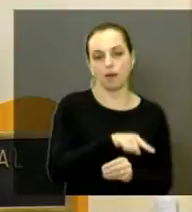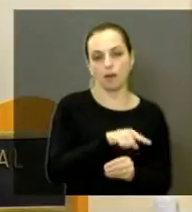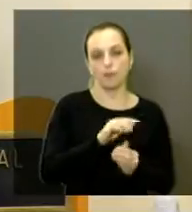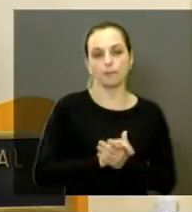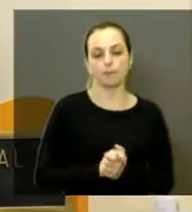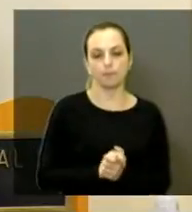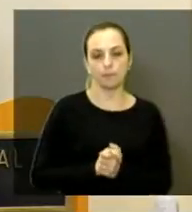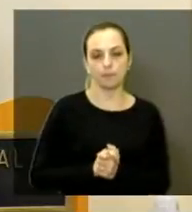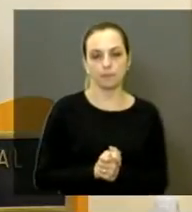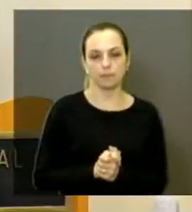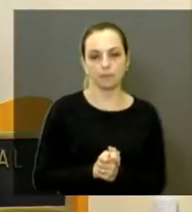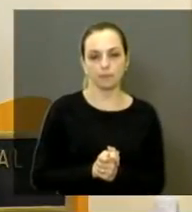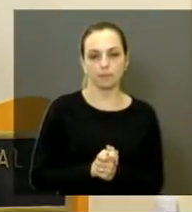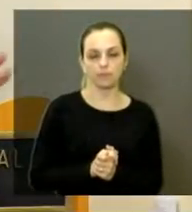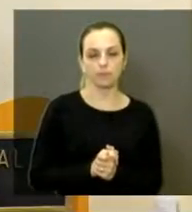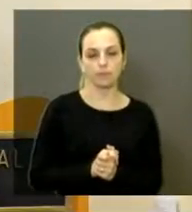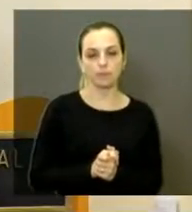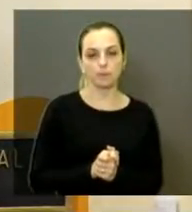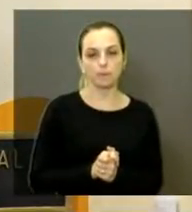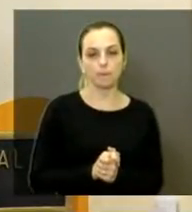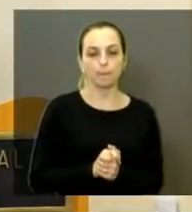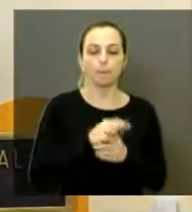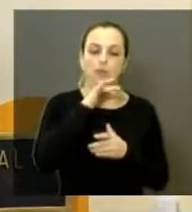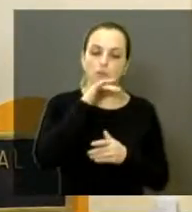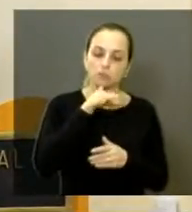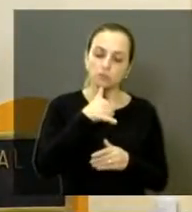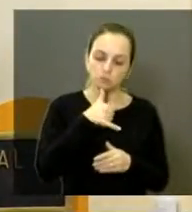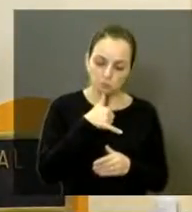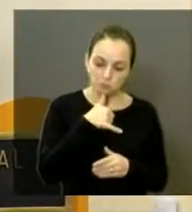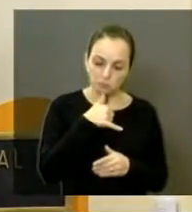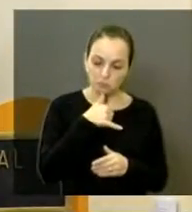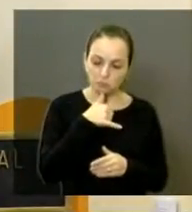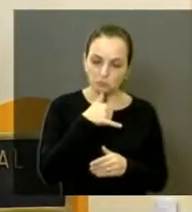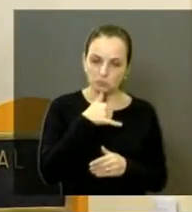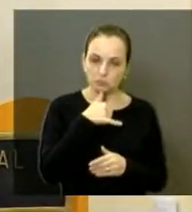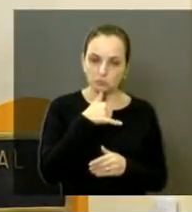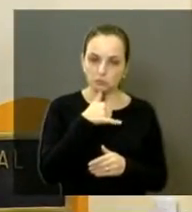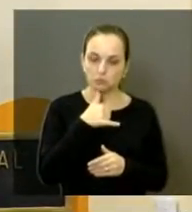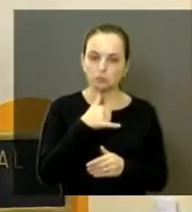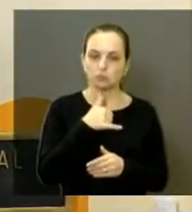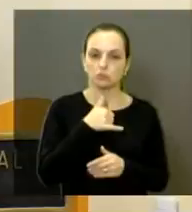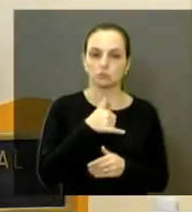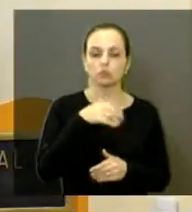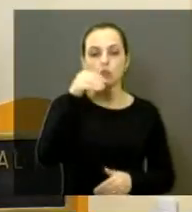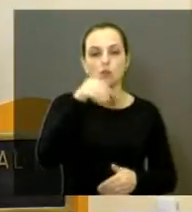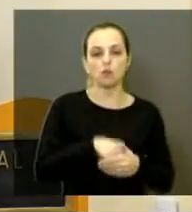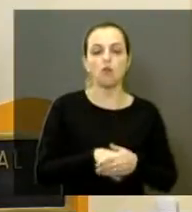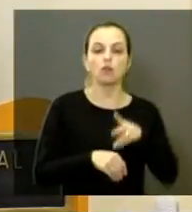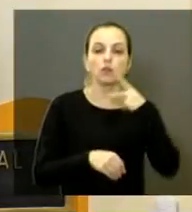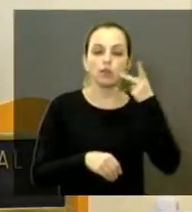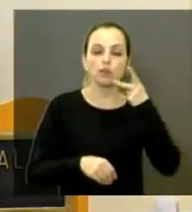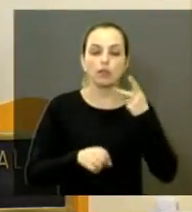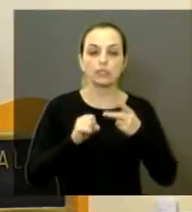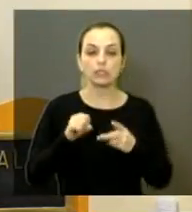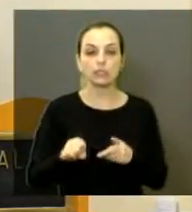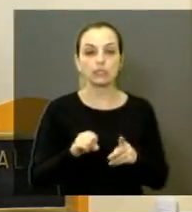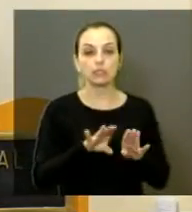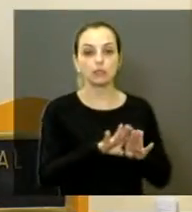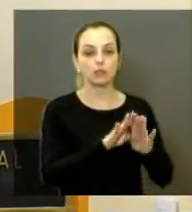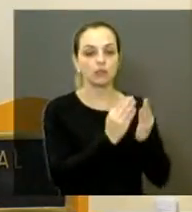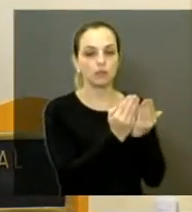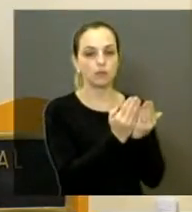prédio. Infelizmente, vem um candidato e fala que, no próximo ano, se for eleito, ia reabrir